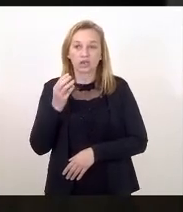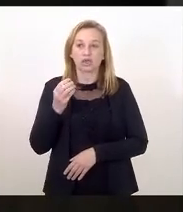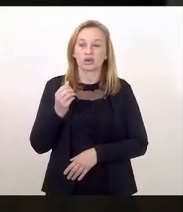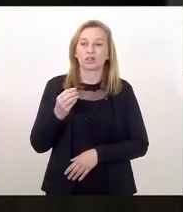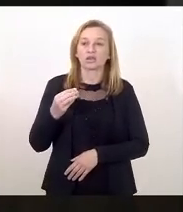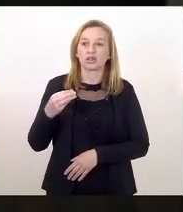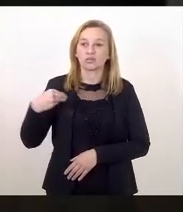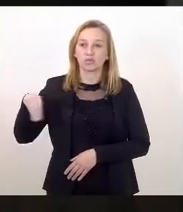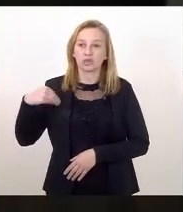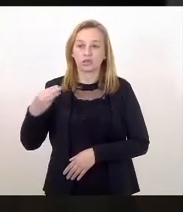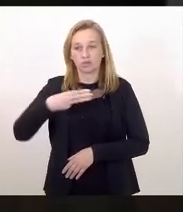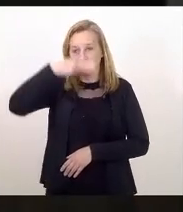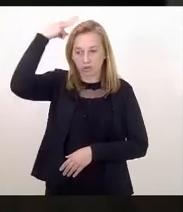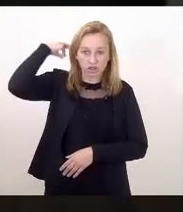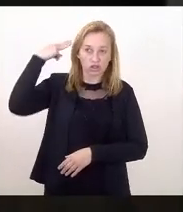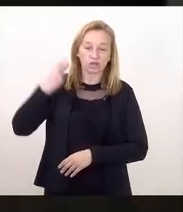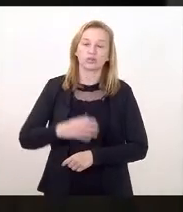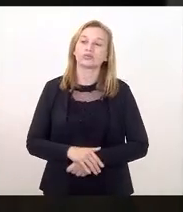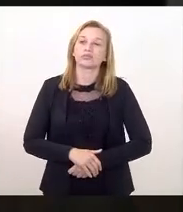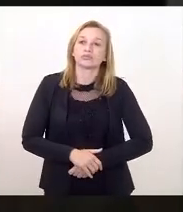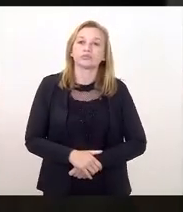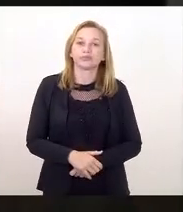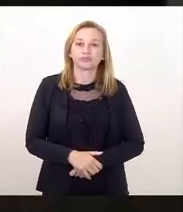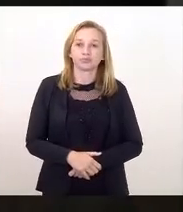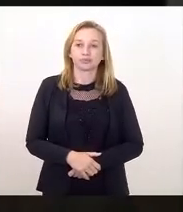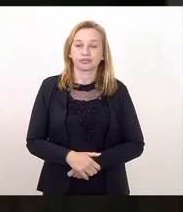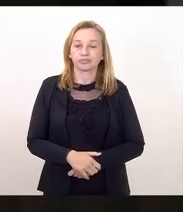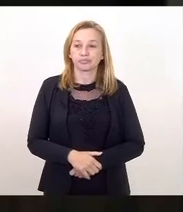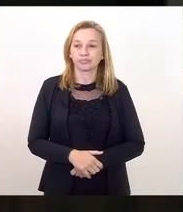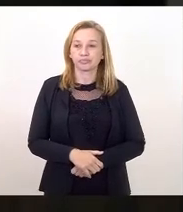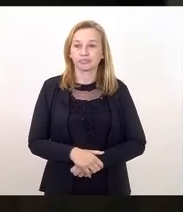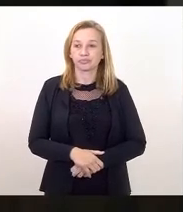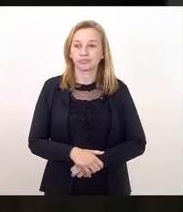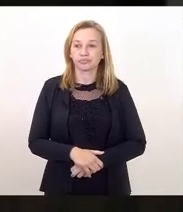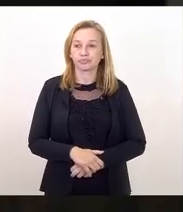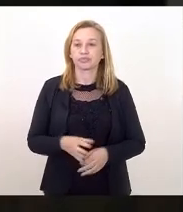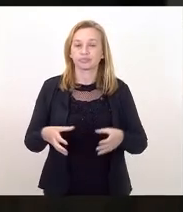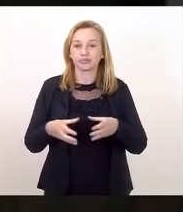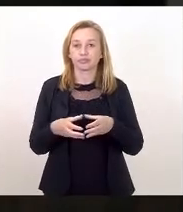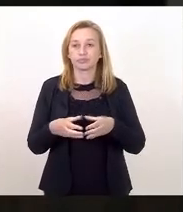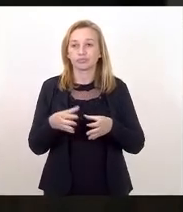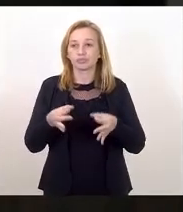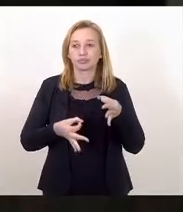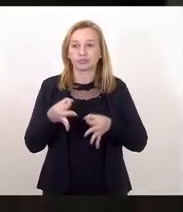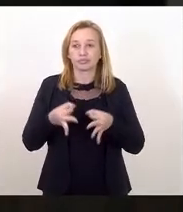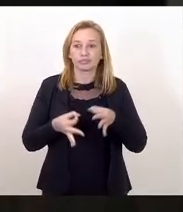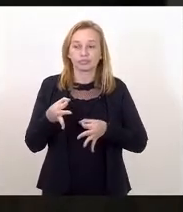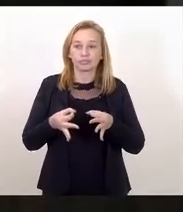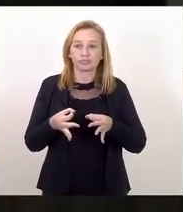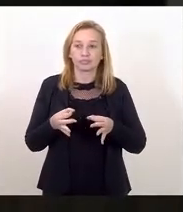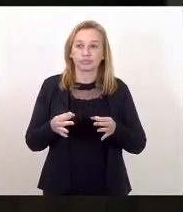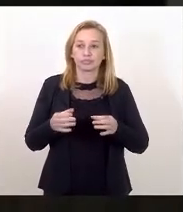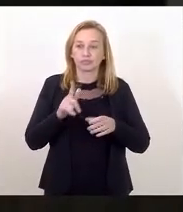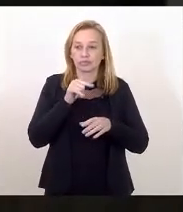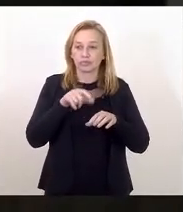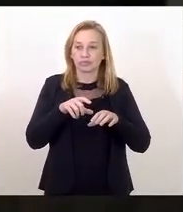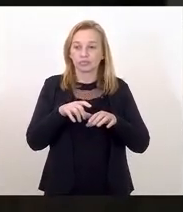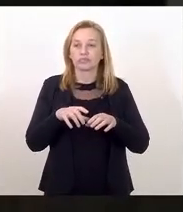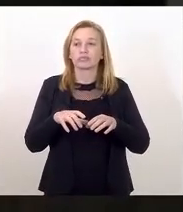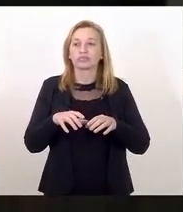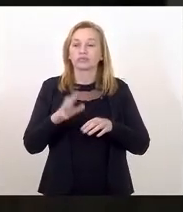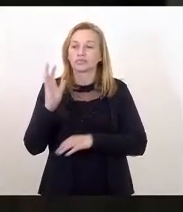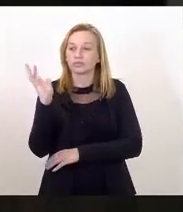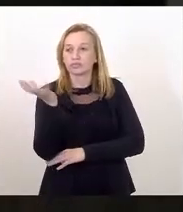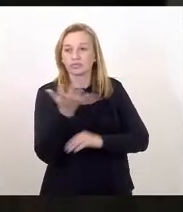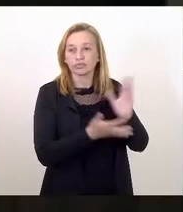e Márcio Pacheco. Dependendo de pareceres das Comissões de Constituição e Justiça, de saneamento ambiental, defesa do meio